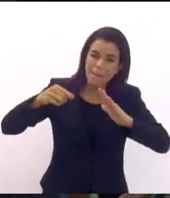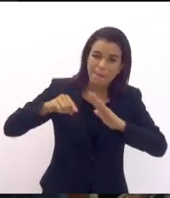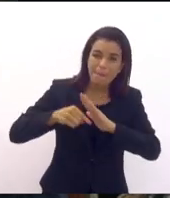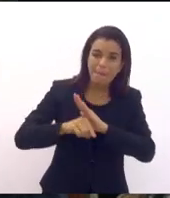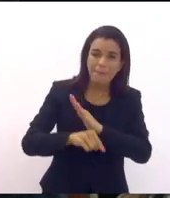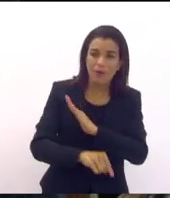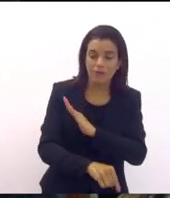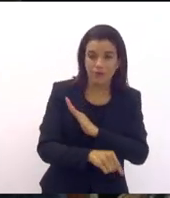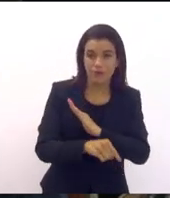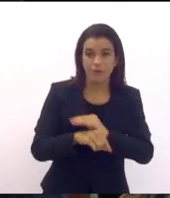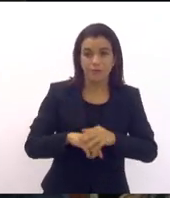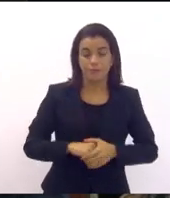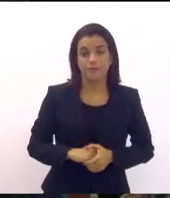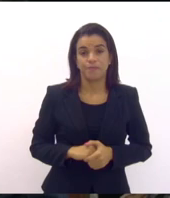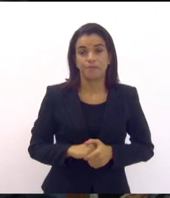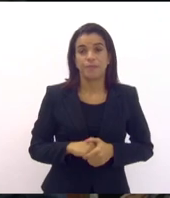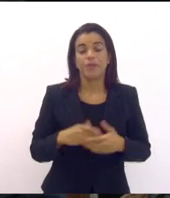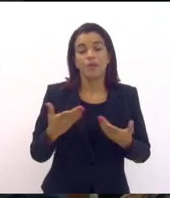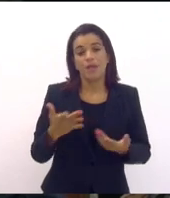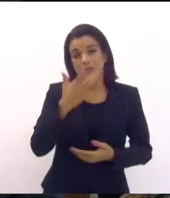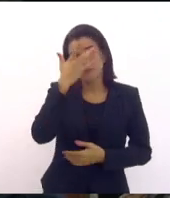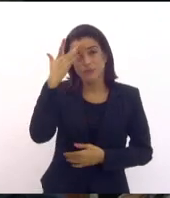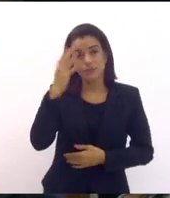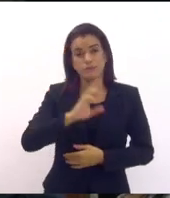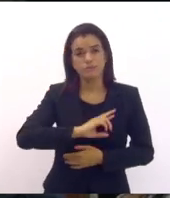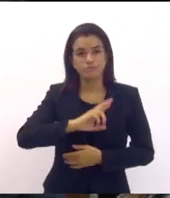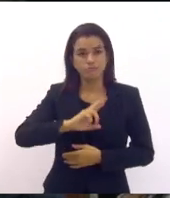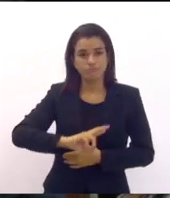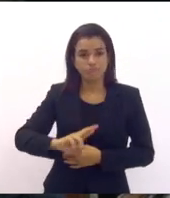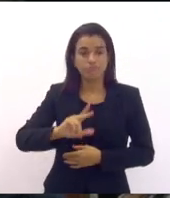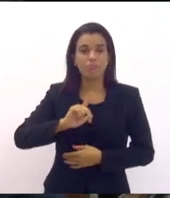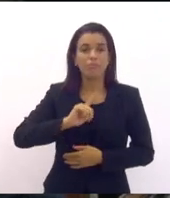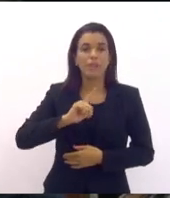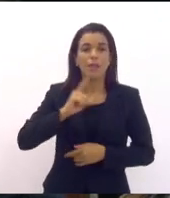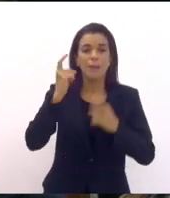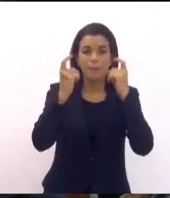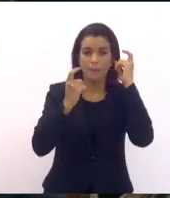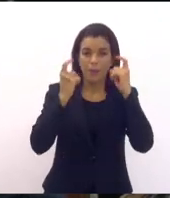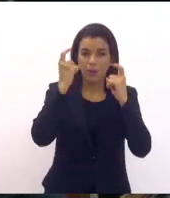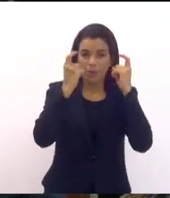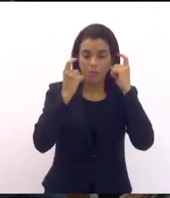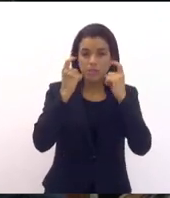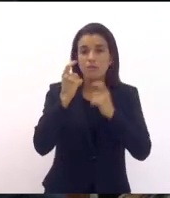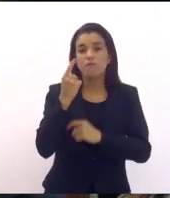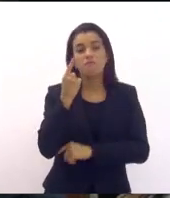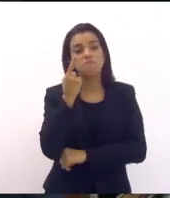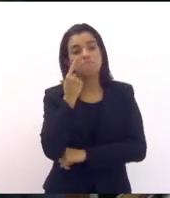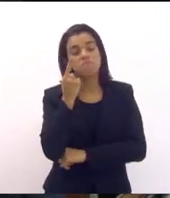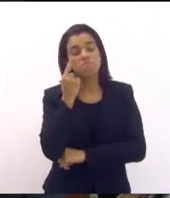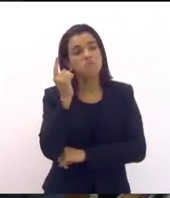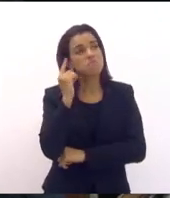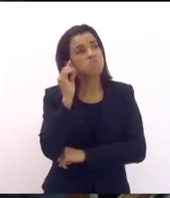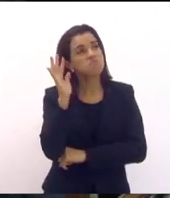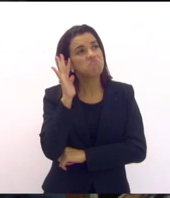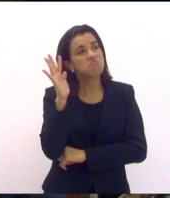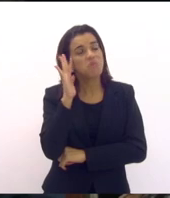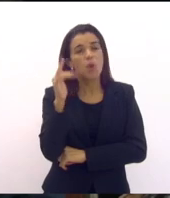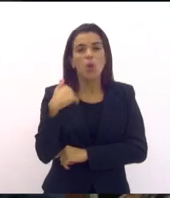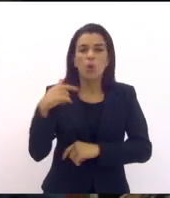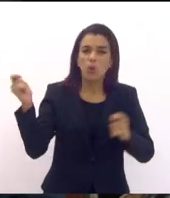que os religiosos as pessoas que TM uma religião tem a grande preocupação de ver o que que podem fazer que que eu posso